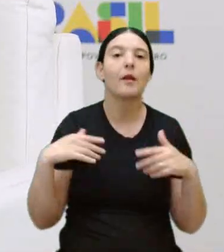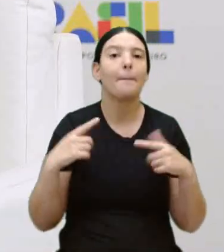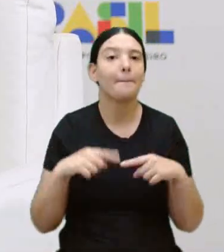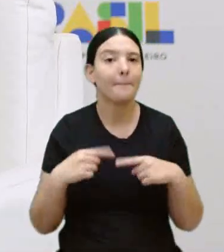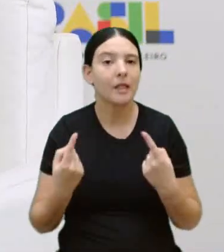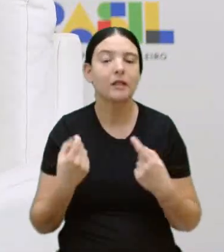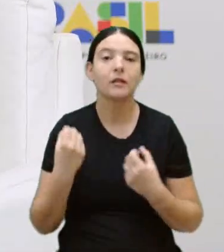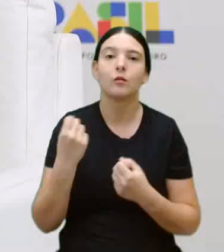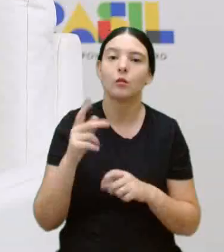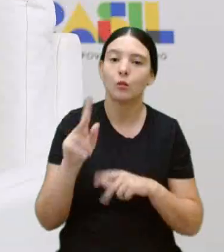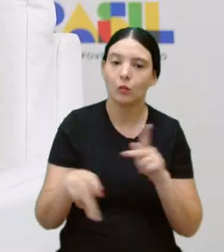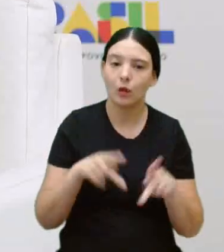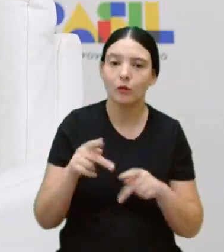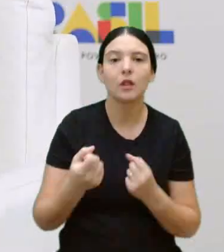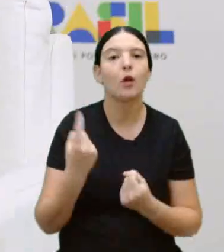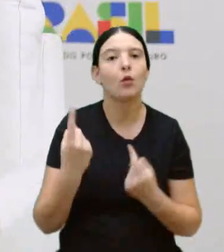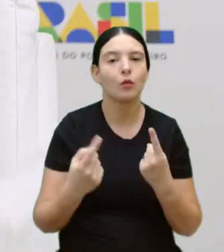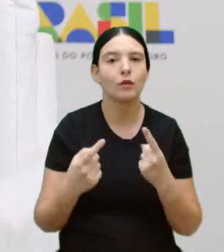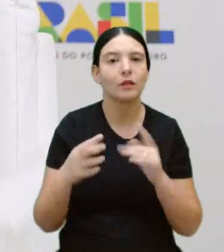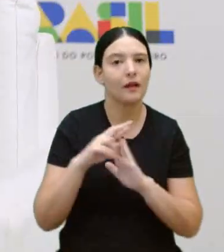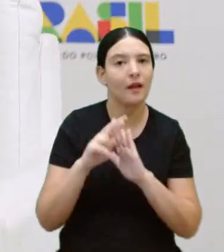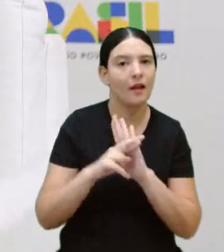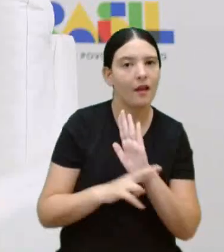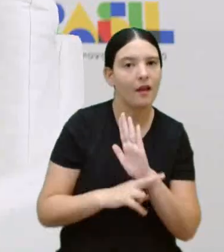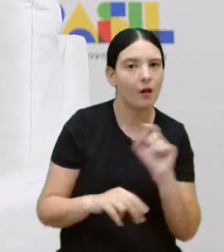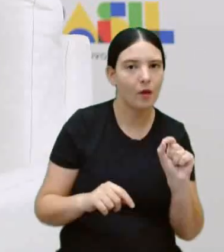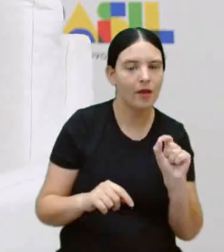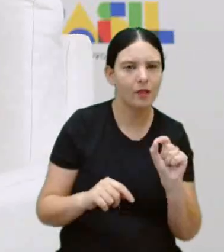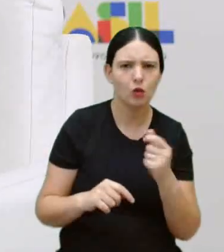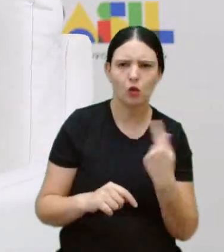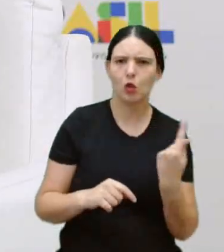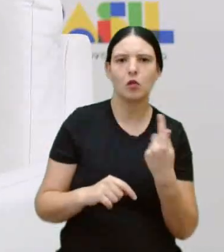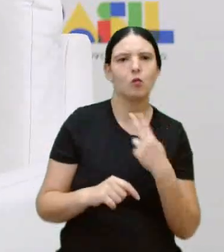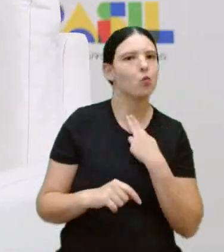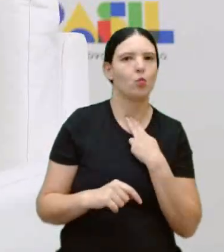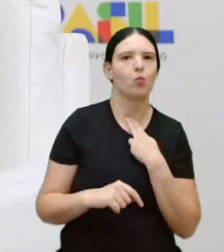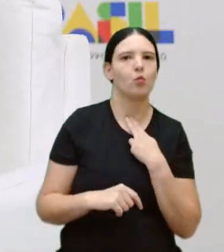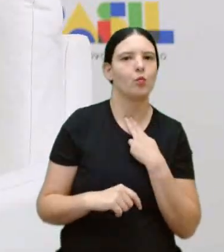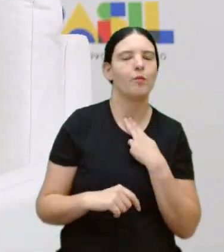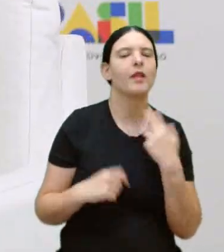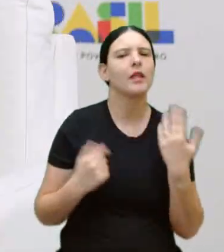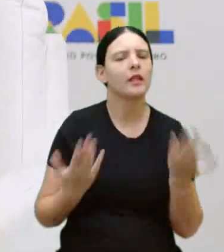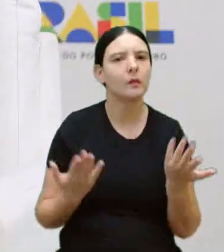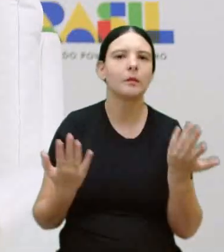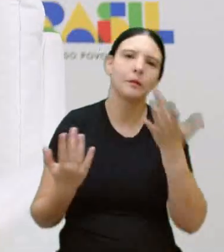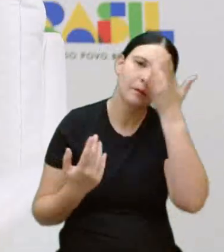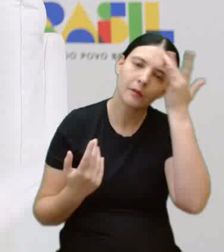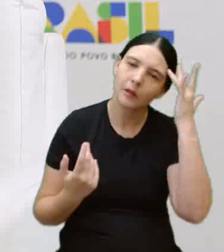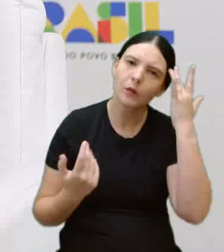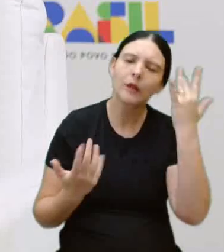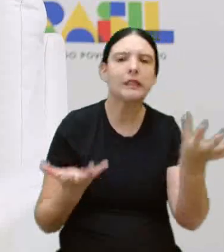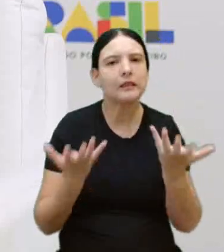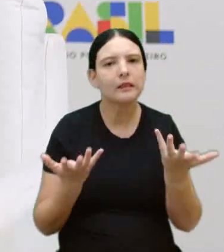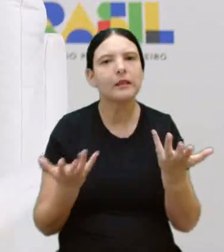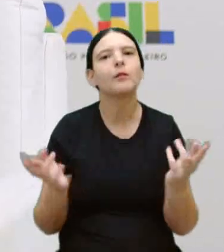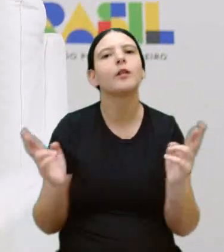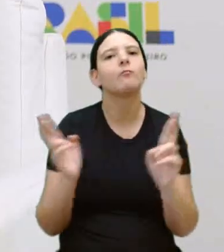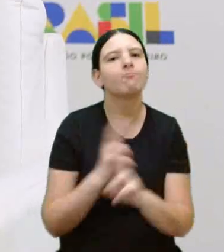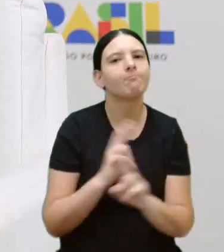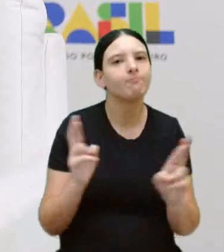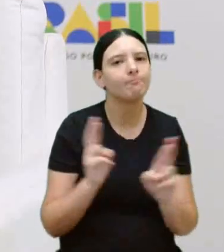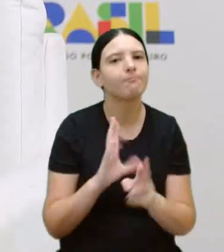têm uma regra que é: ninguém fica sozinho. Então, as pessoas têm que sempre estar num relacionamento amoroso. Então, tem que